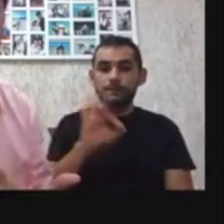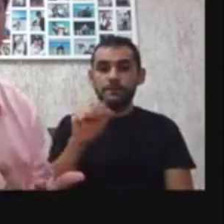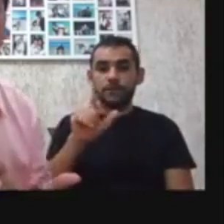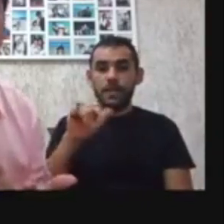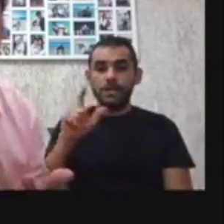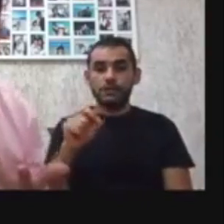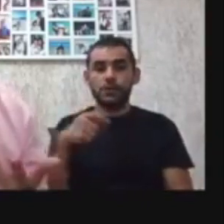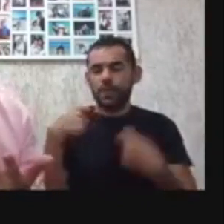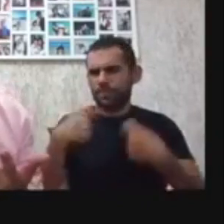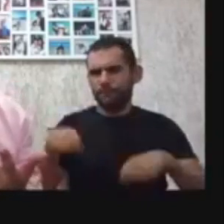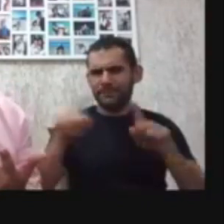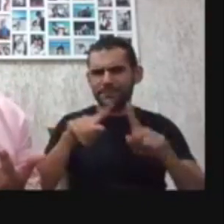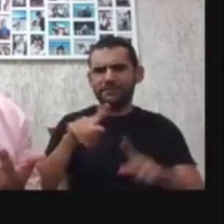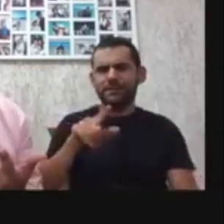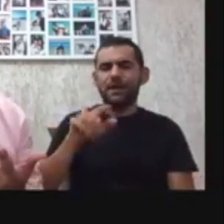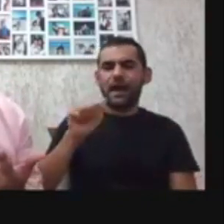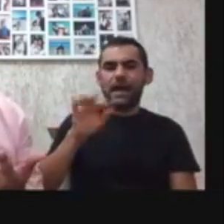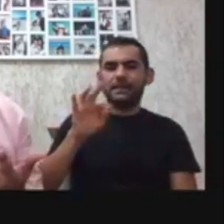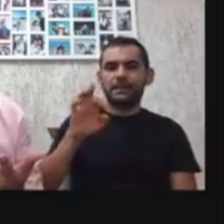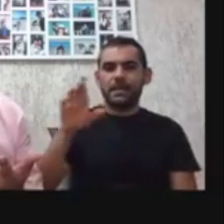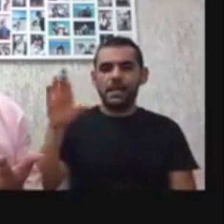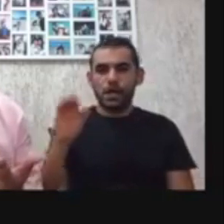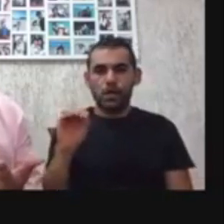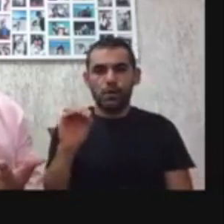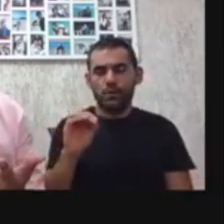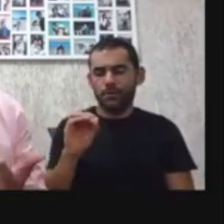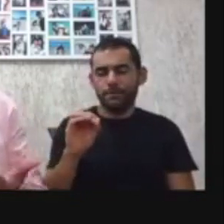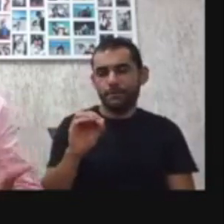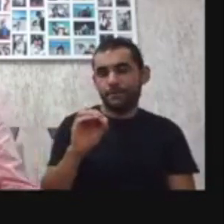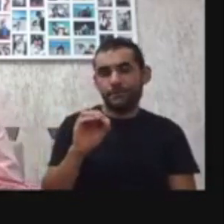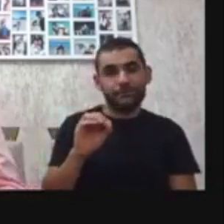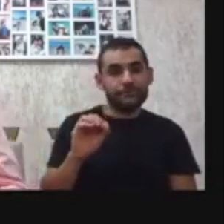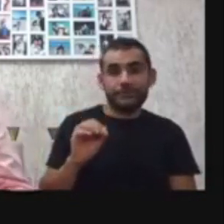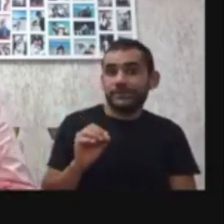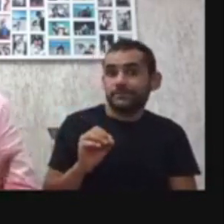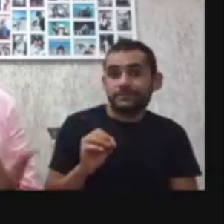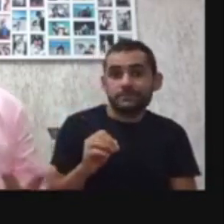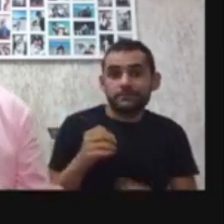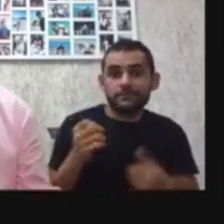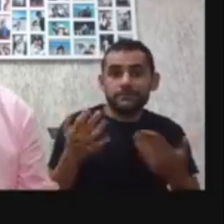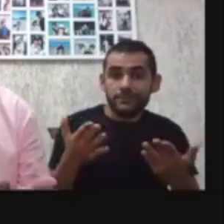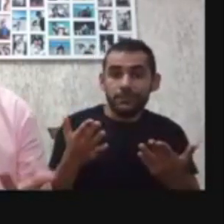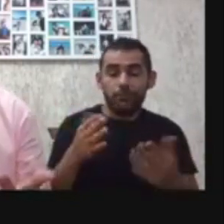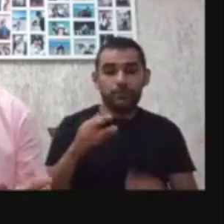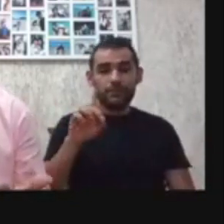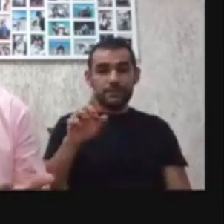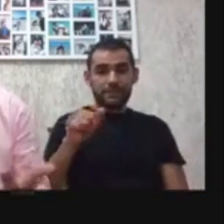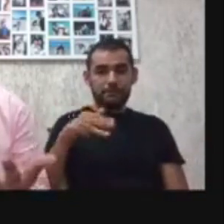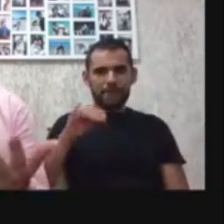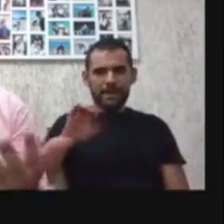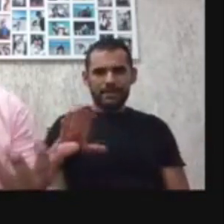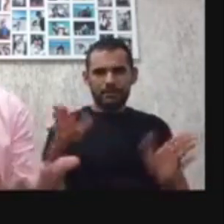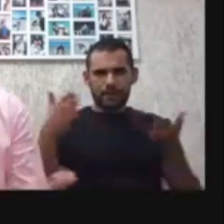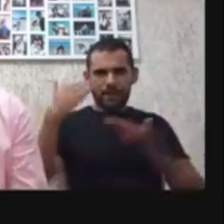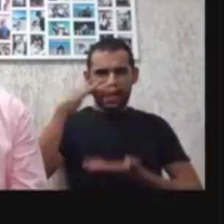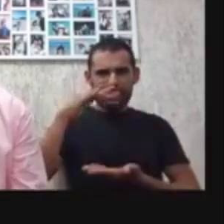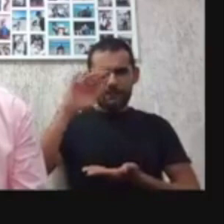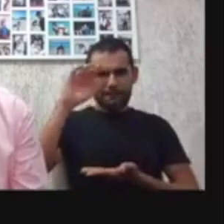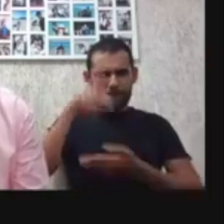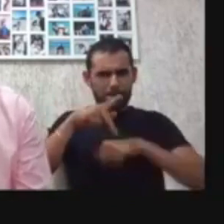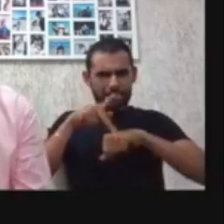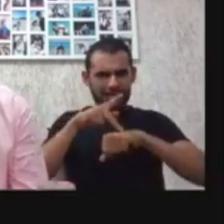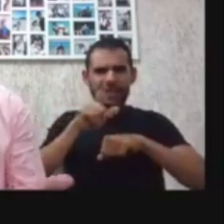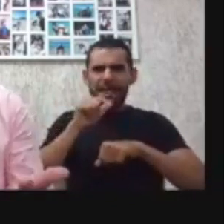precisar gastar com aterro sanitário. Entendeu? Sabe? Então, aquele Damai é uma caixa preta, é água vazando